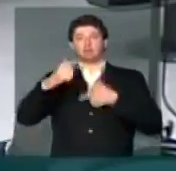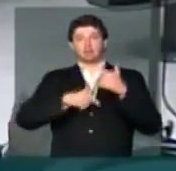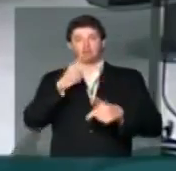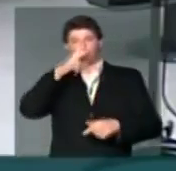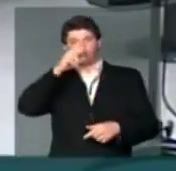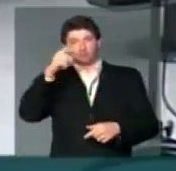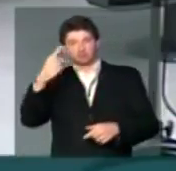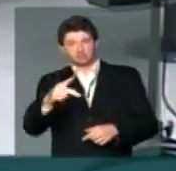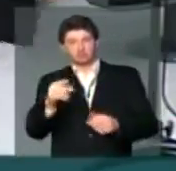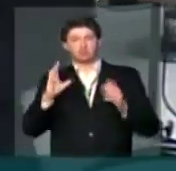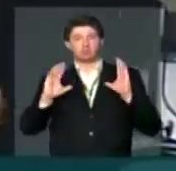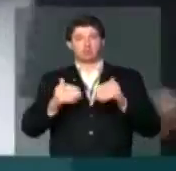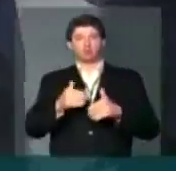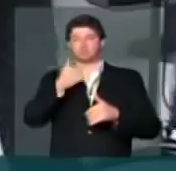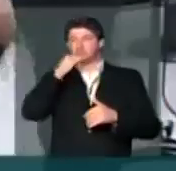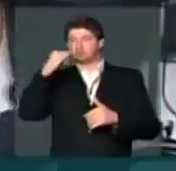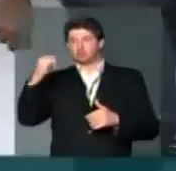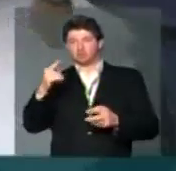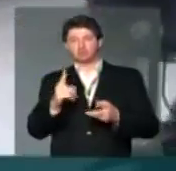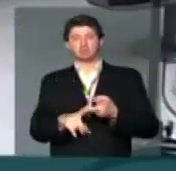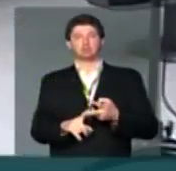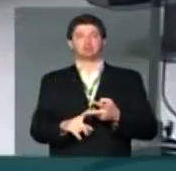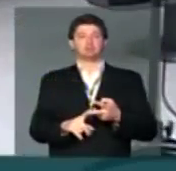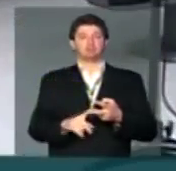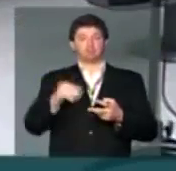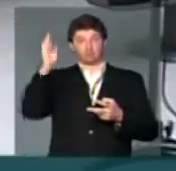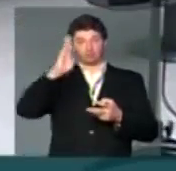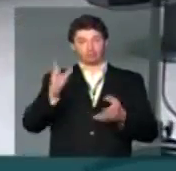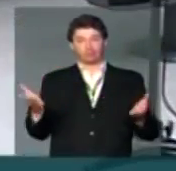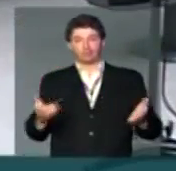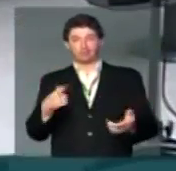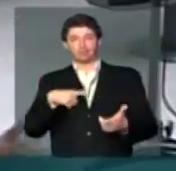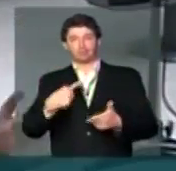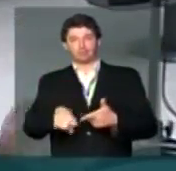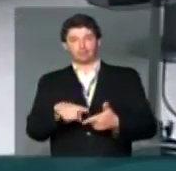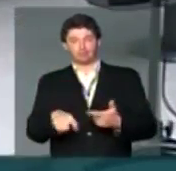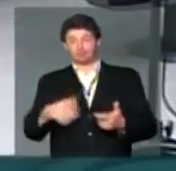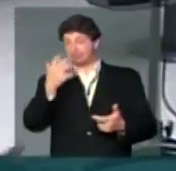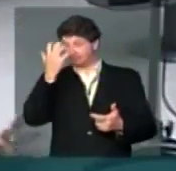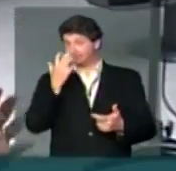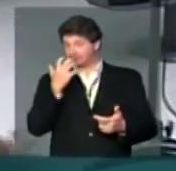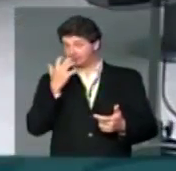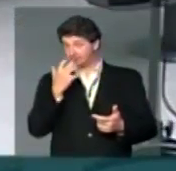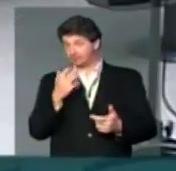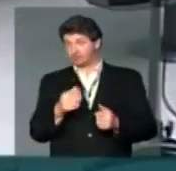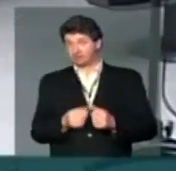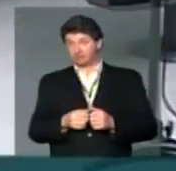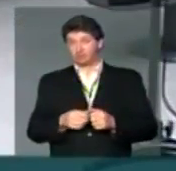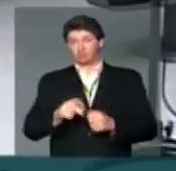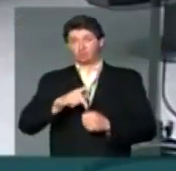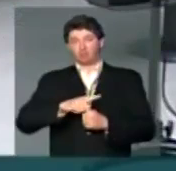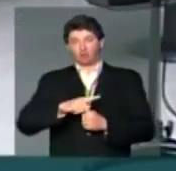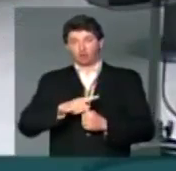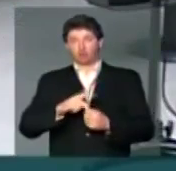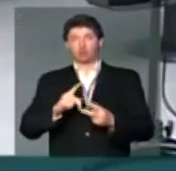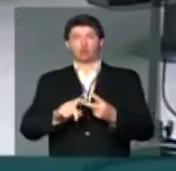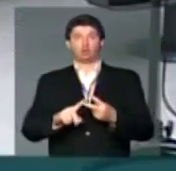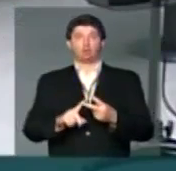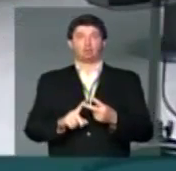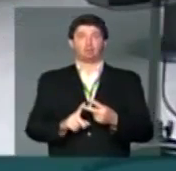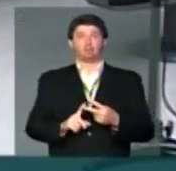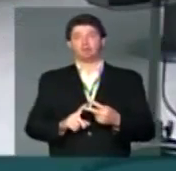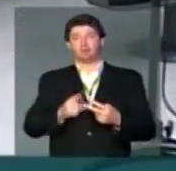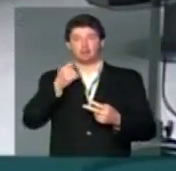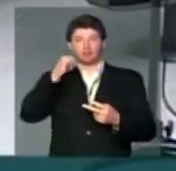já na Comissão de Minas e Energia, quando o Brasil atravessa problemas sérios, tanto na área do petróleo, como também na área